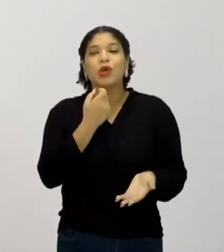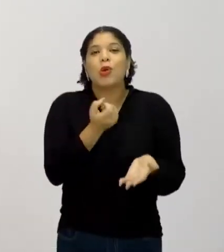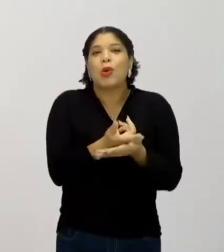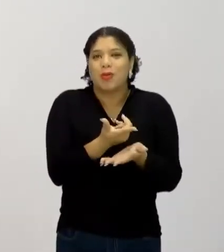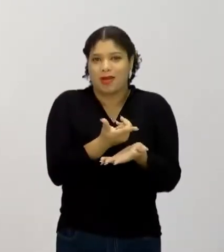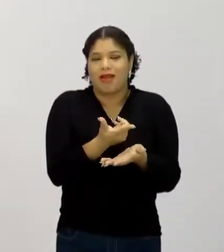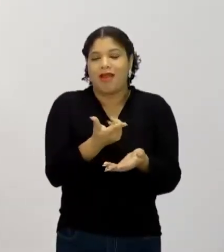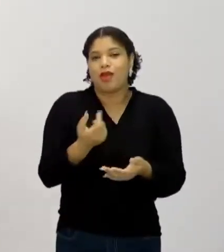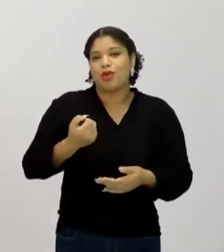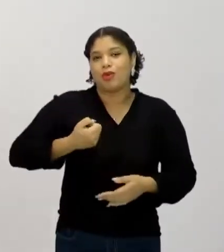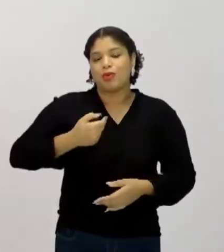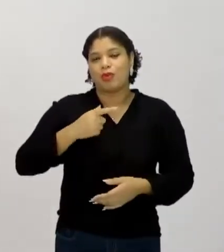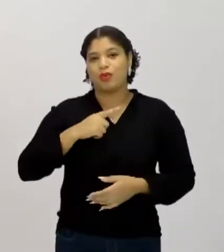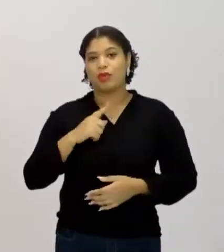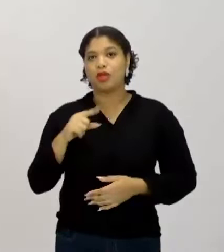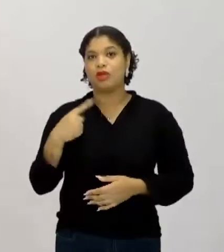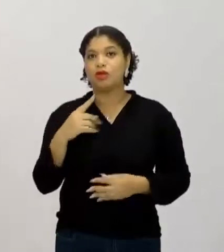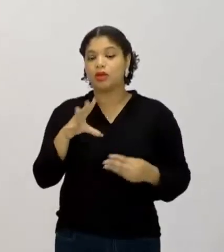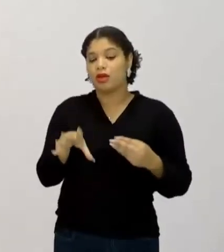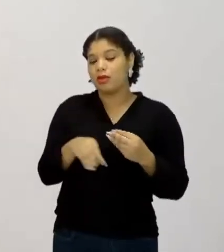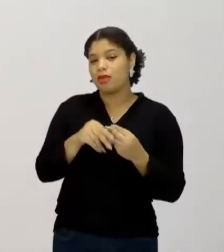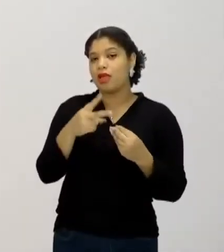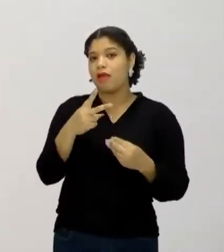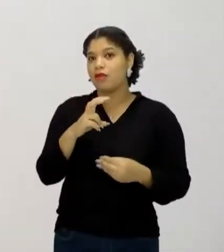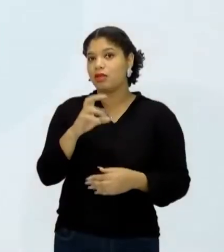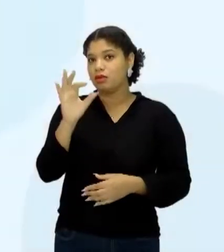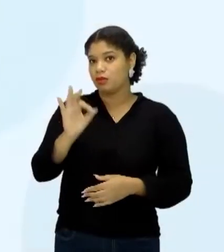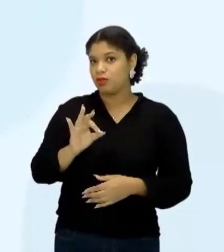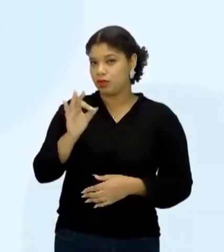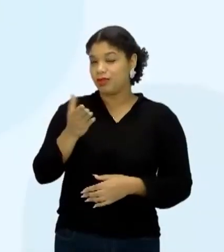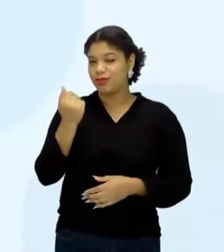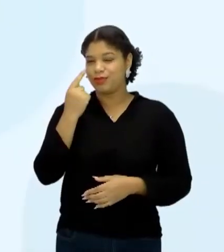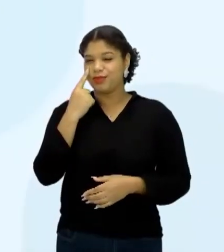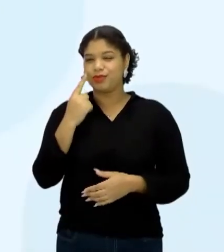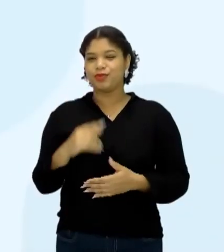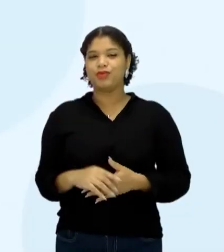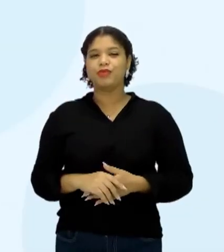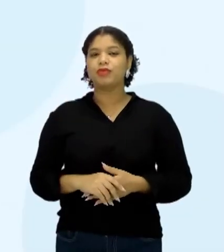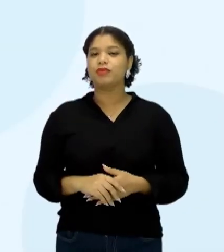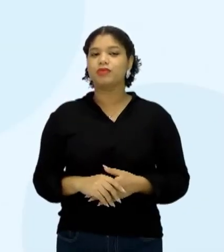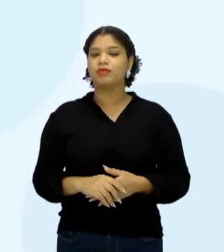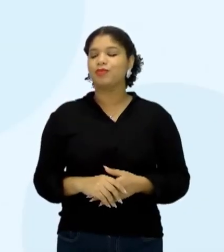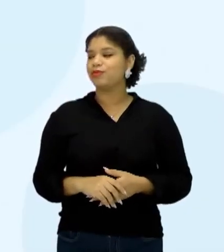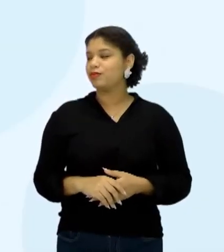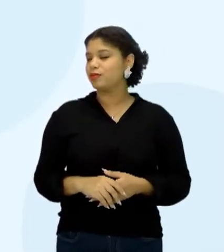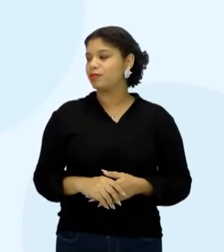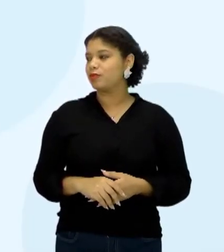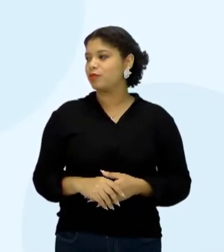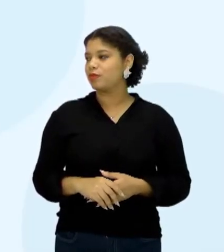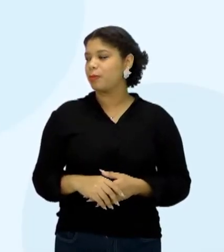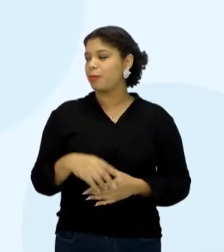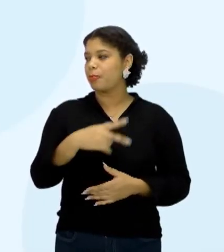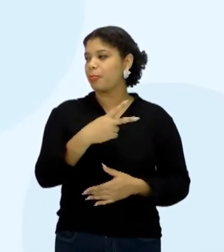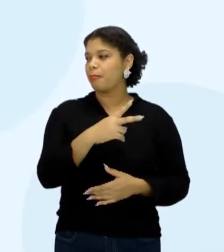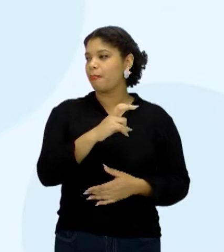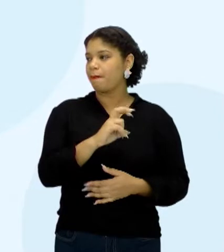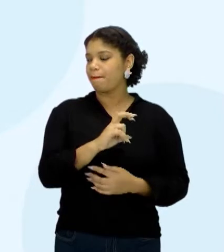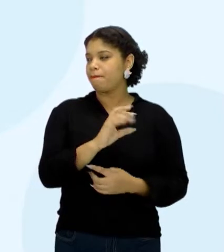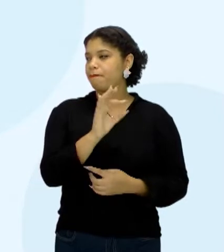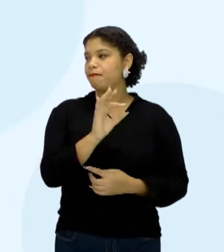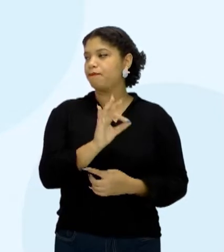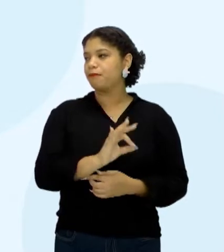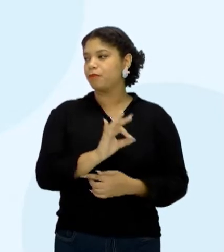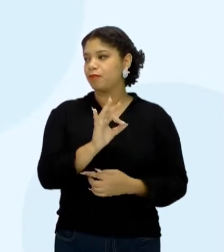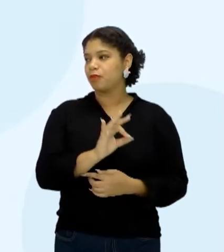em 25%. Tá, então vamos para a lousa, 25%. Bom, 25%, tá lá em porcentagem. Quero transformar